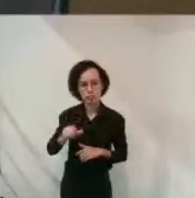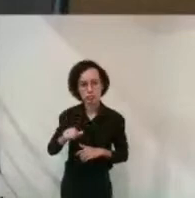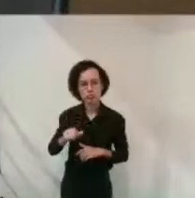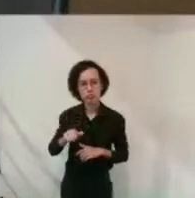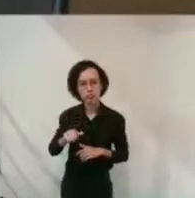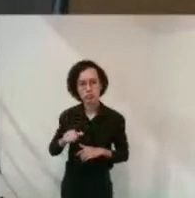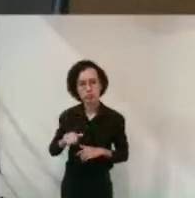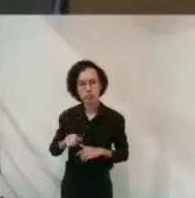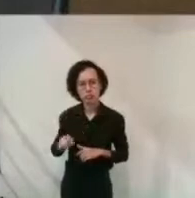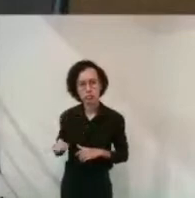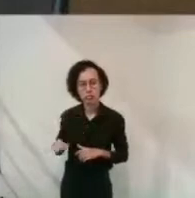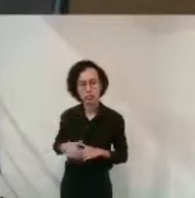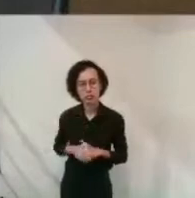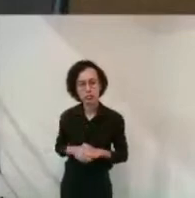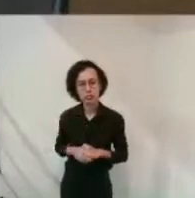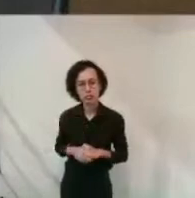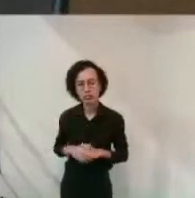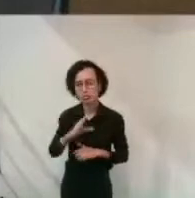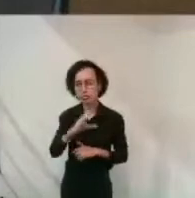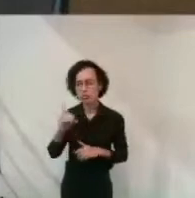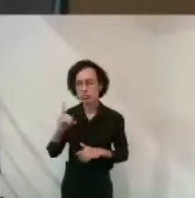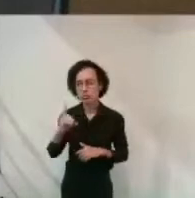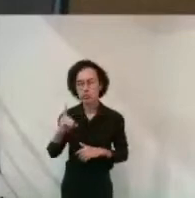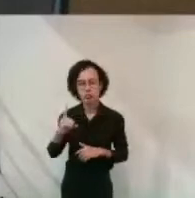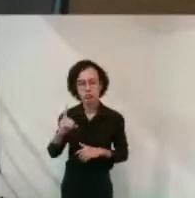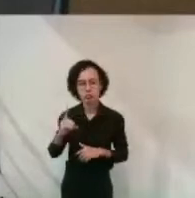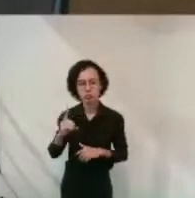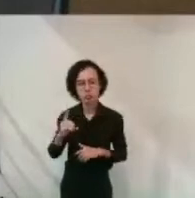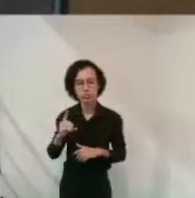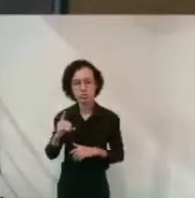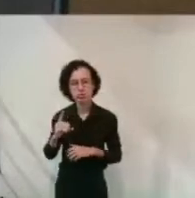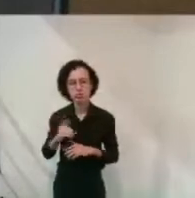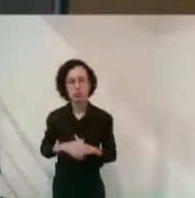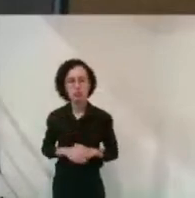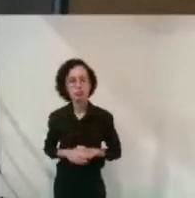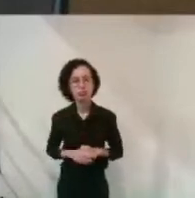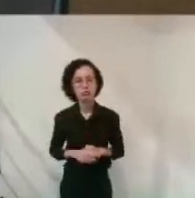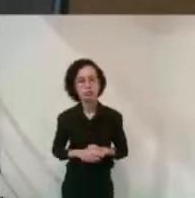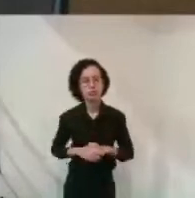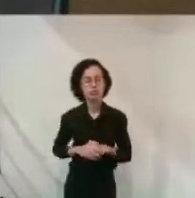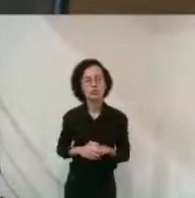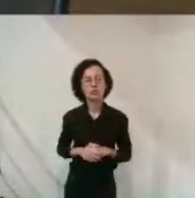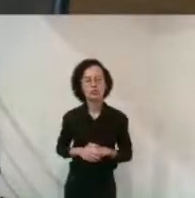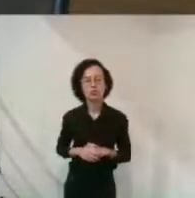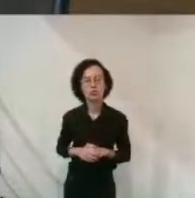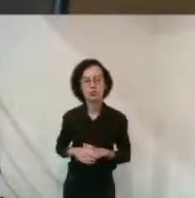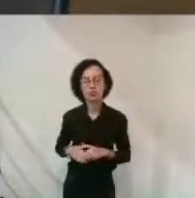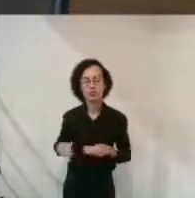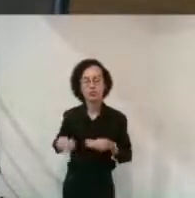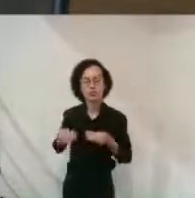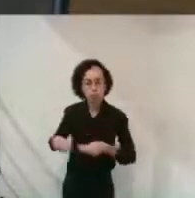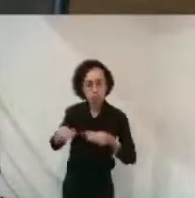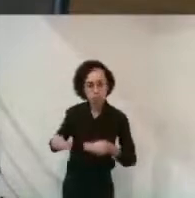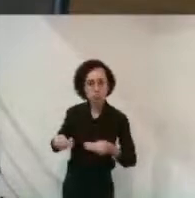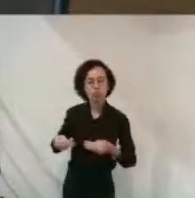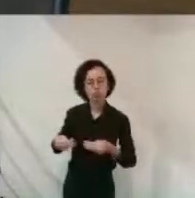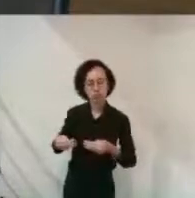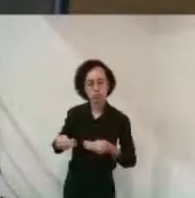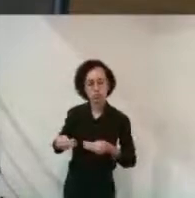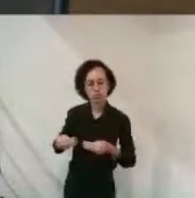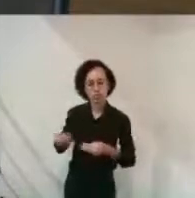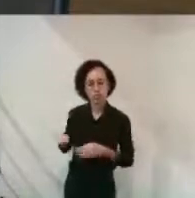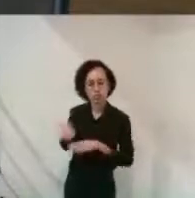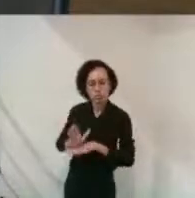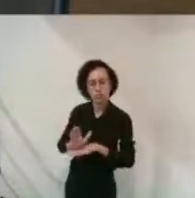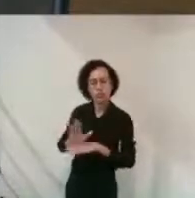que é o coordenador do Centro de Apoio Operacional ao Meio Ambiente do Ministério Público do Maranhão, ele contribuiu com o último capítulo, que fala